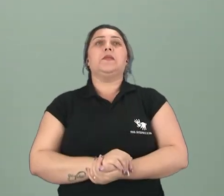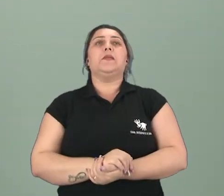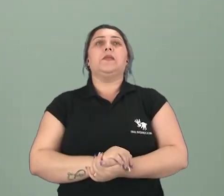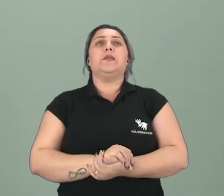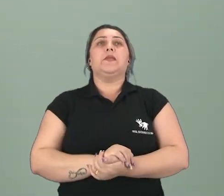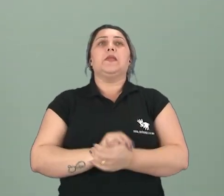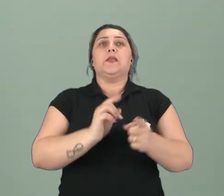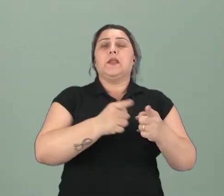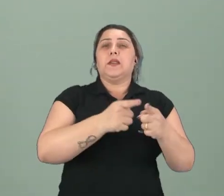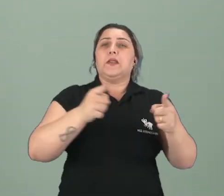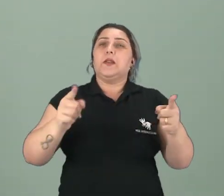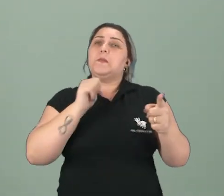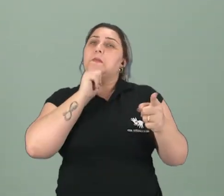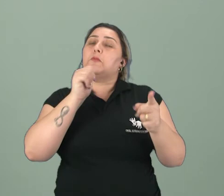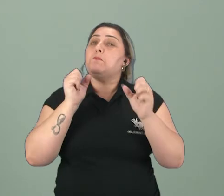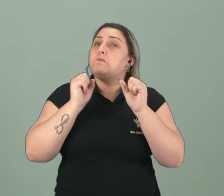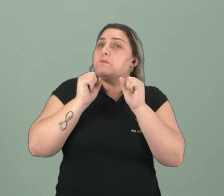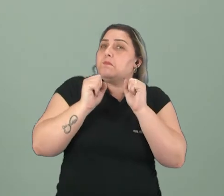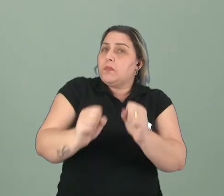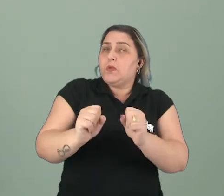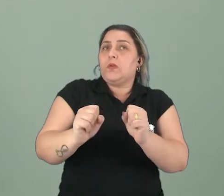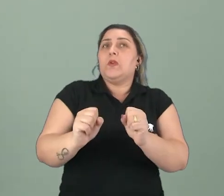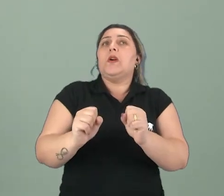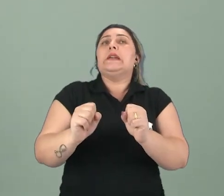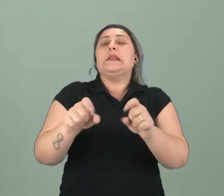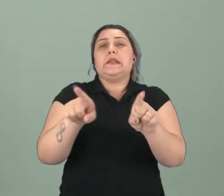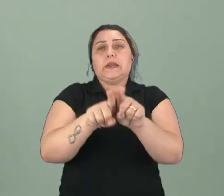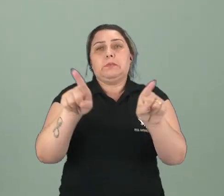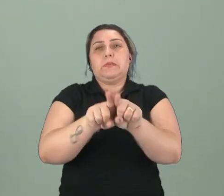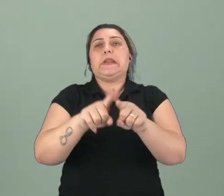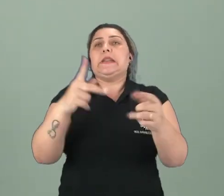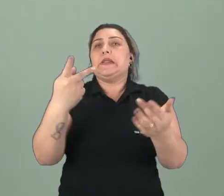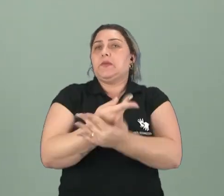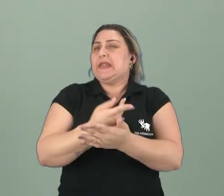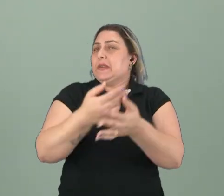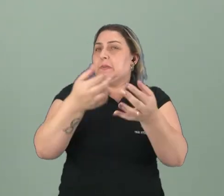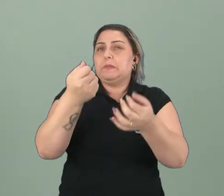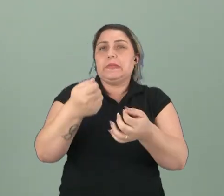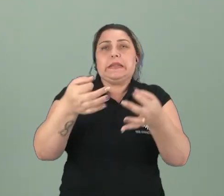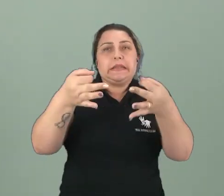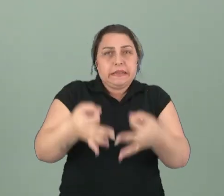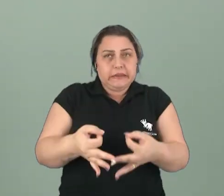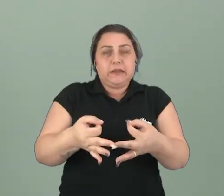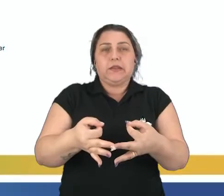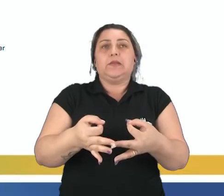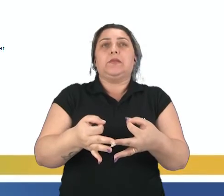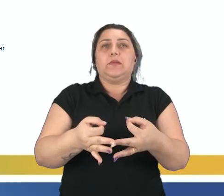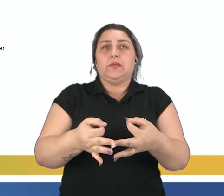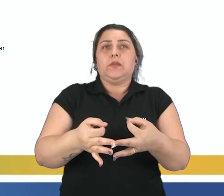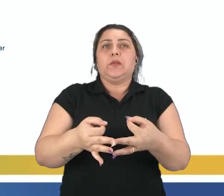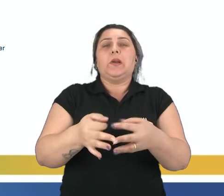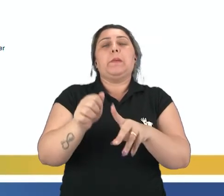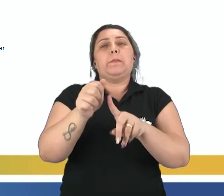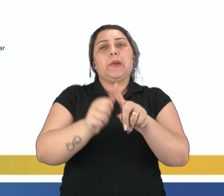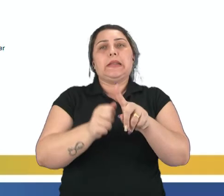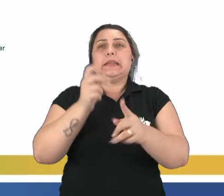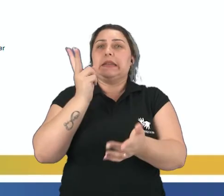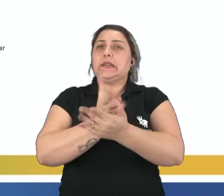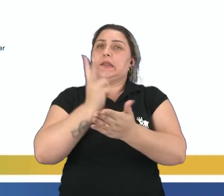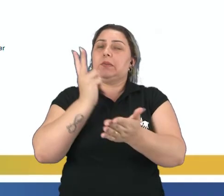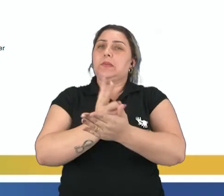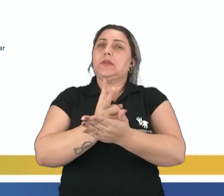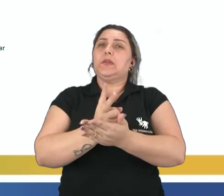esse ciclo menstrual ele pode ser irregular também, que ele não necessariamente, mês a mês, ele vai ter a